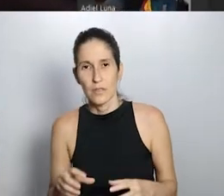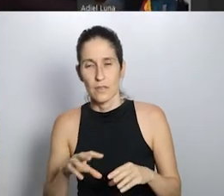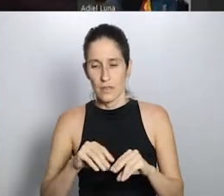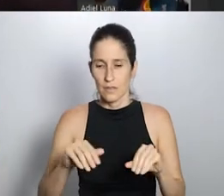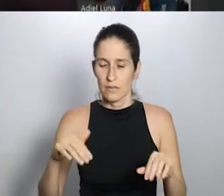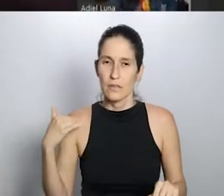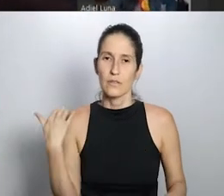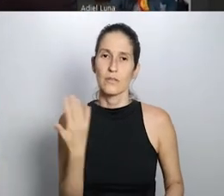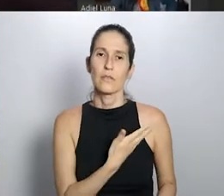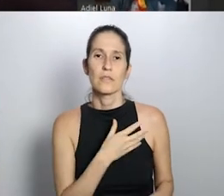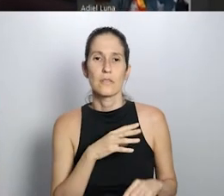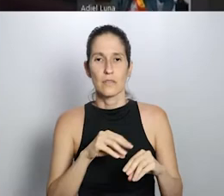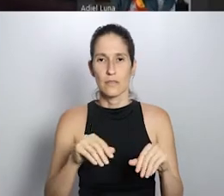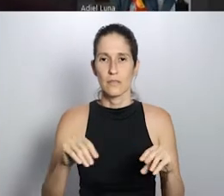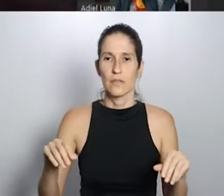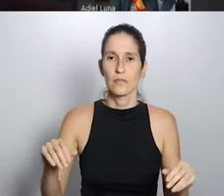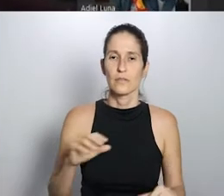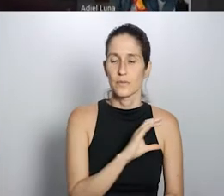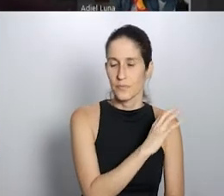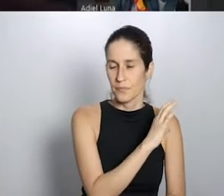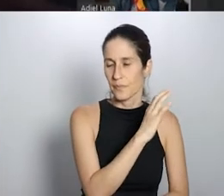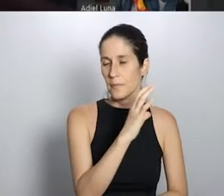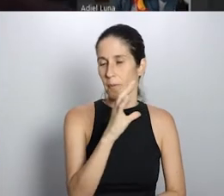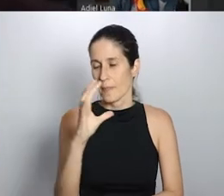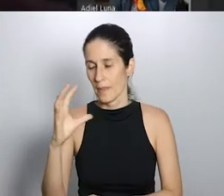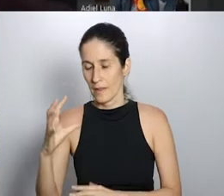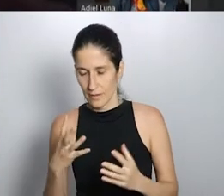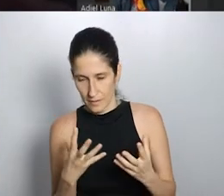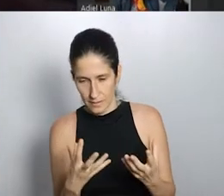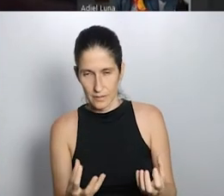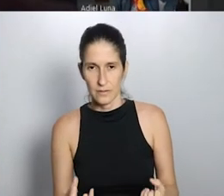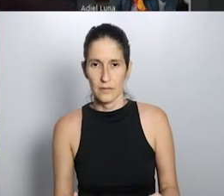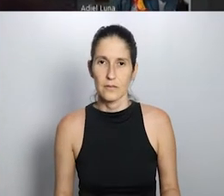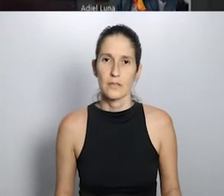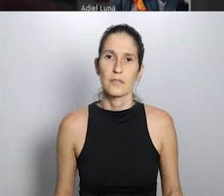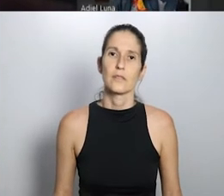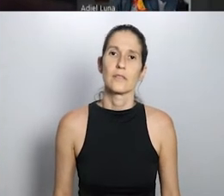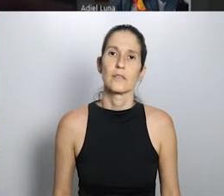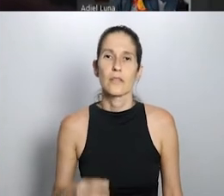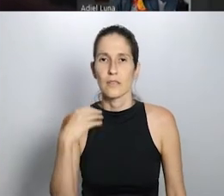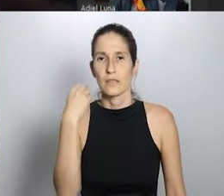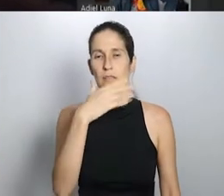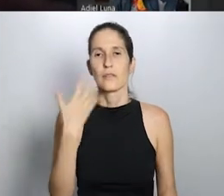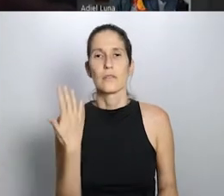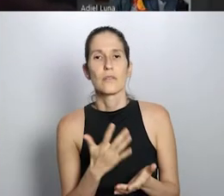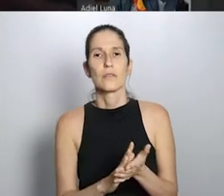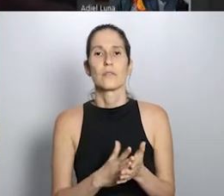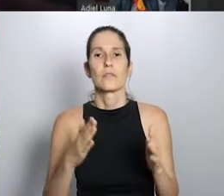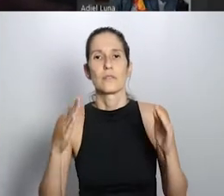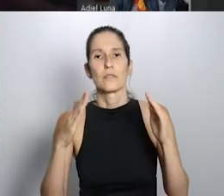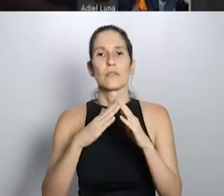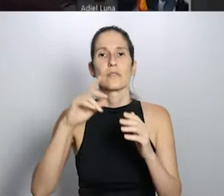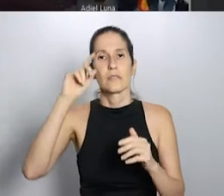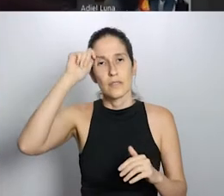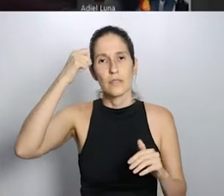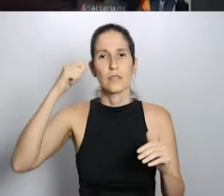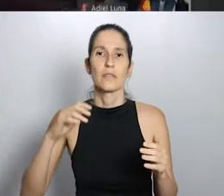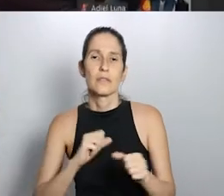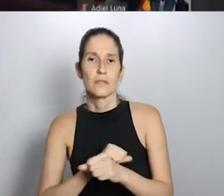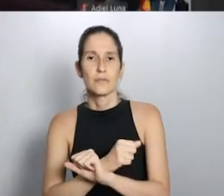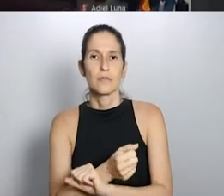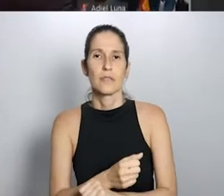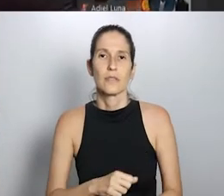dia de estar no banheiro, é todo o cantão. Vem a rixe, nós, se naquele até a